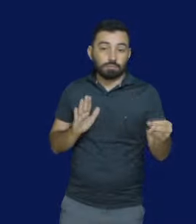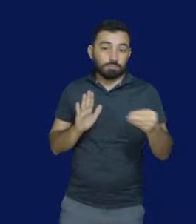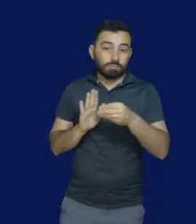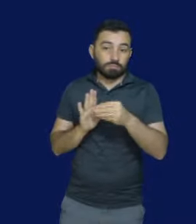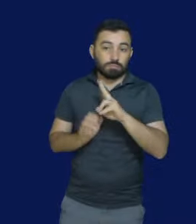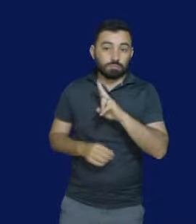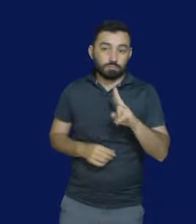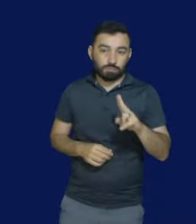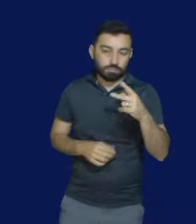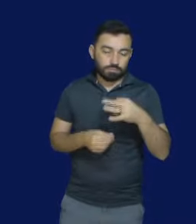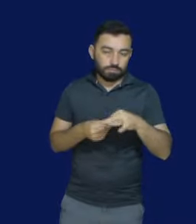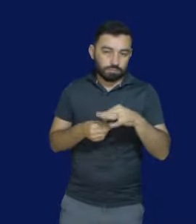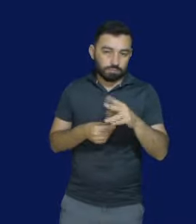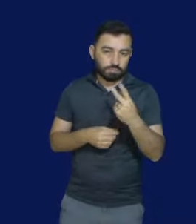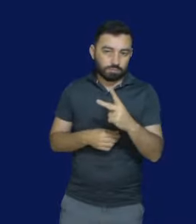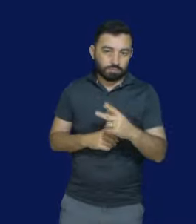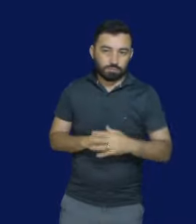tal entidade.